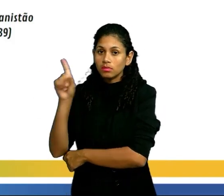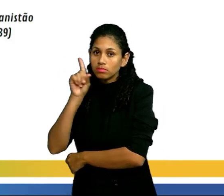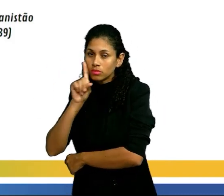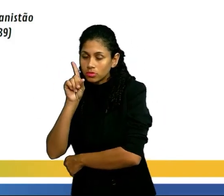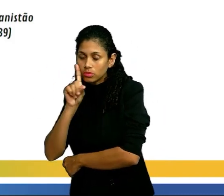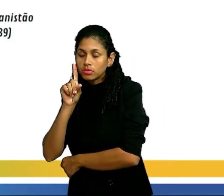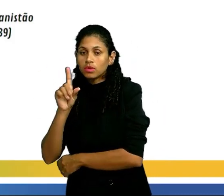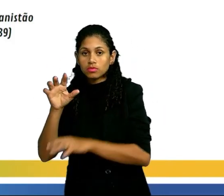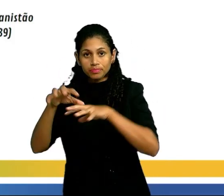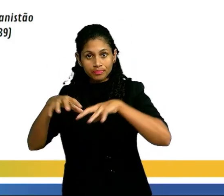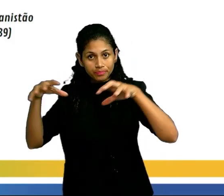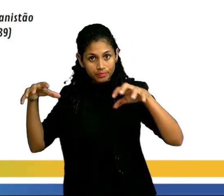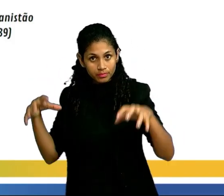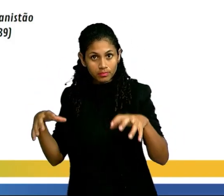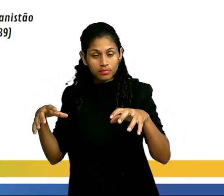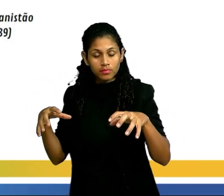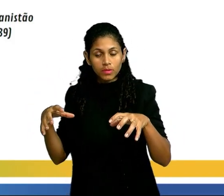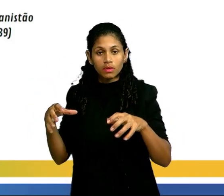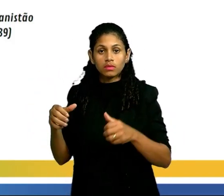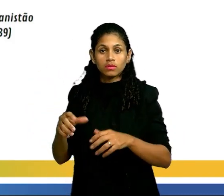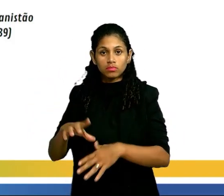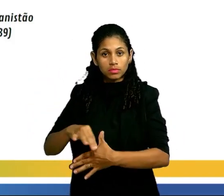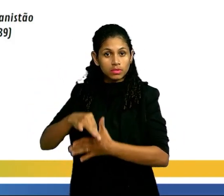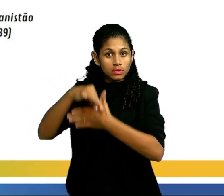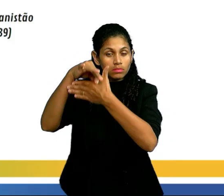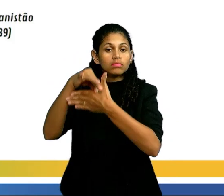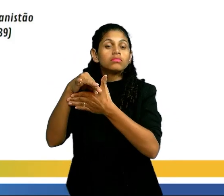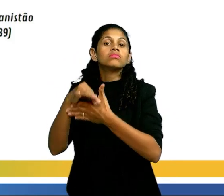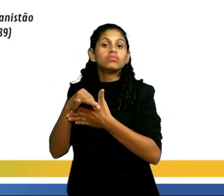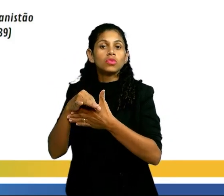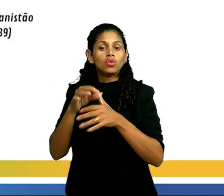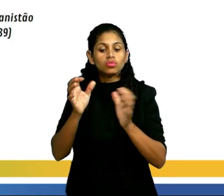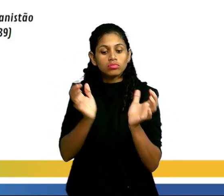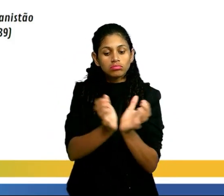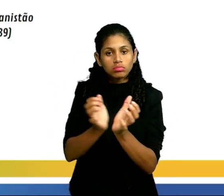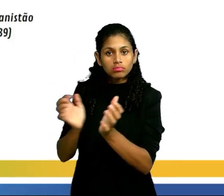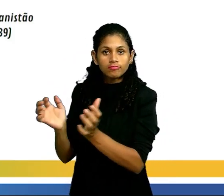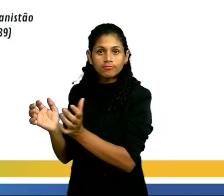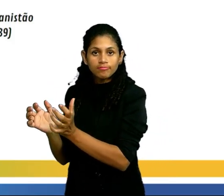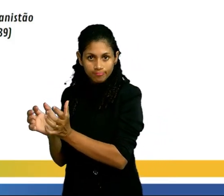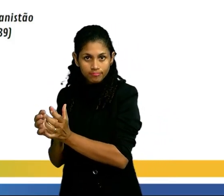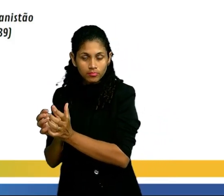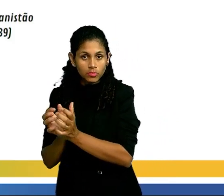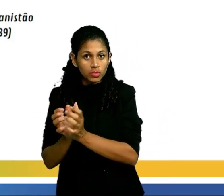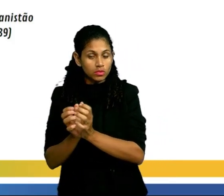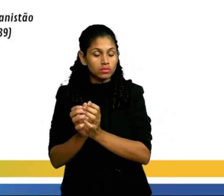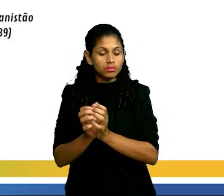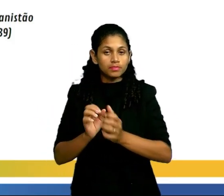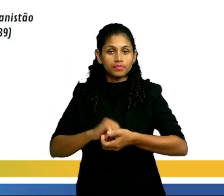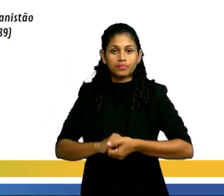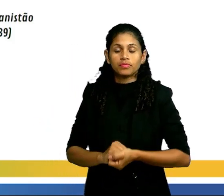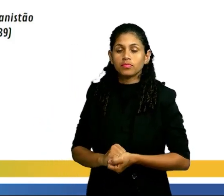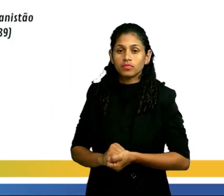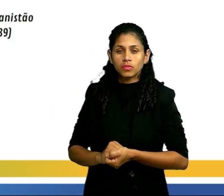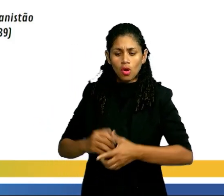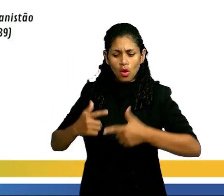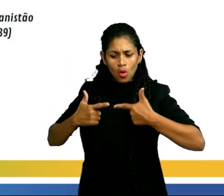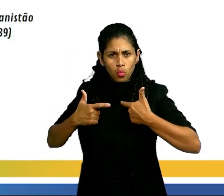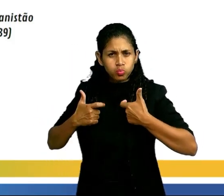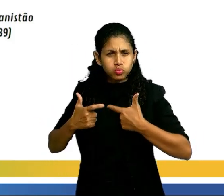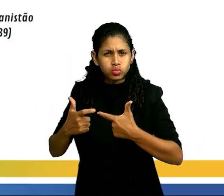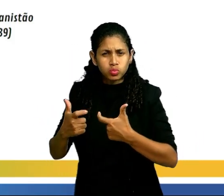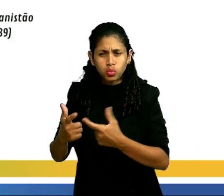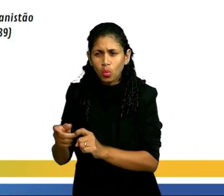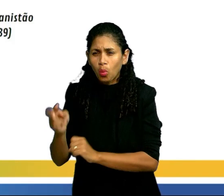os blocos socialista e capitalista, respectivamente. Também vimos que foi o maior conflito da história, né?